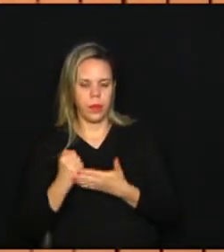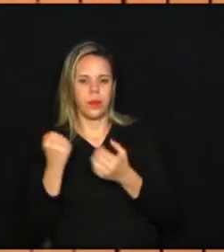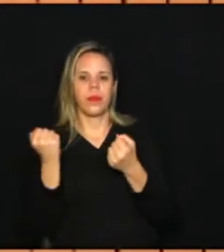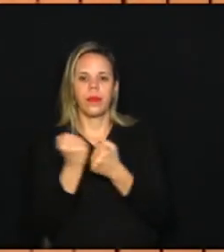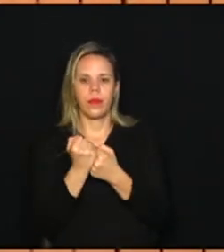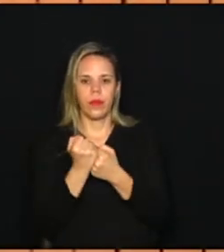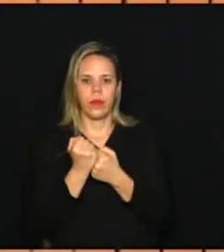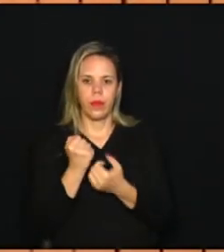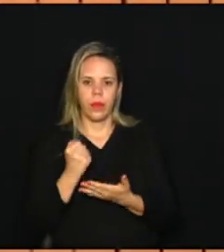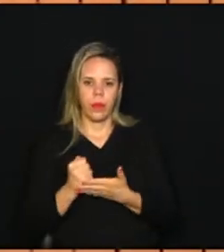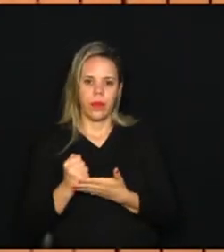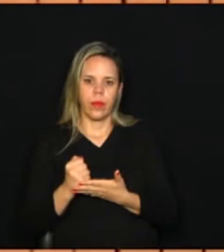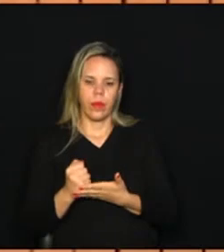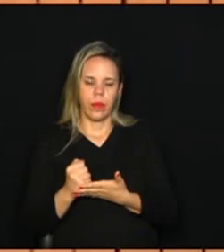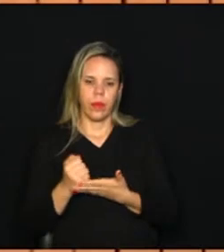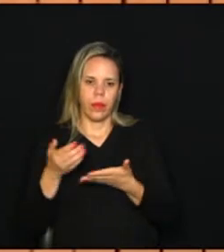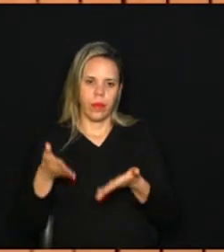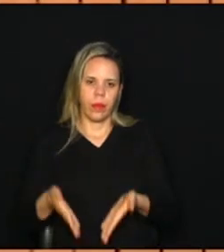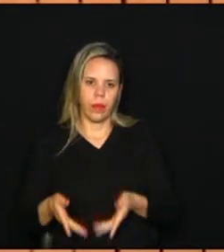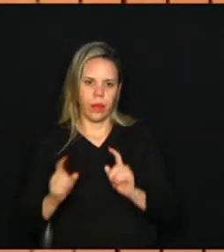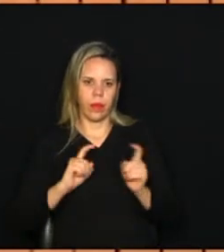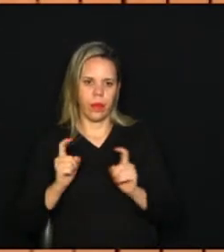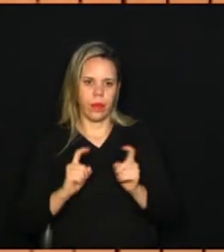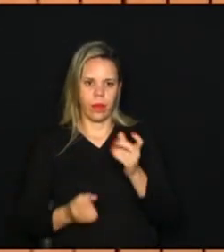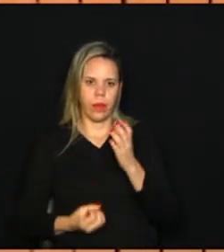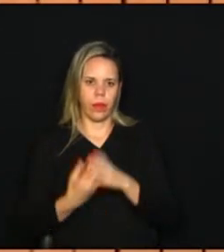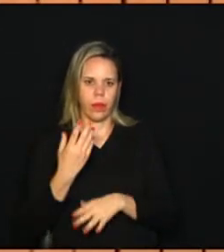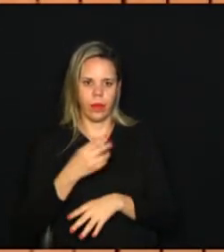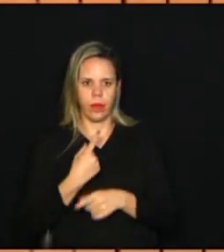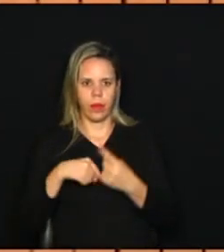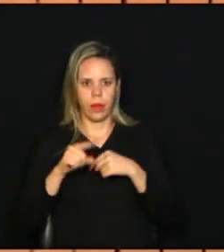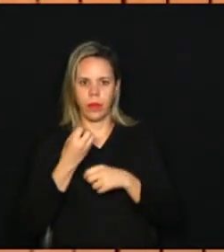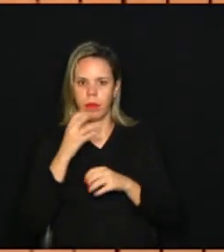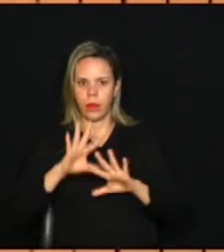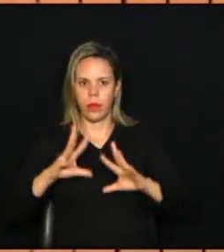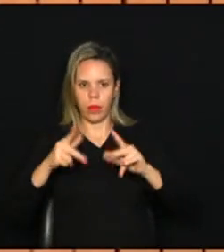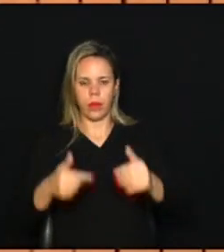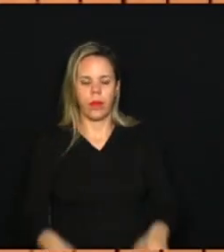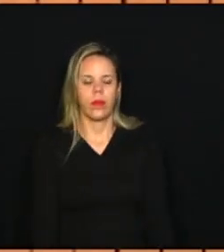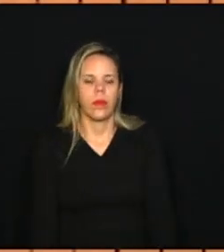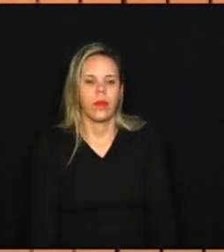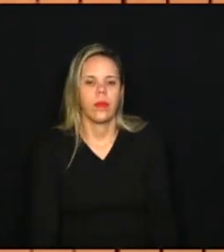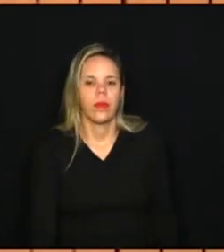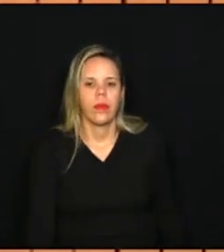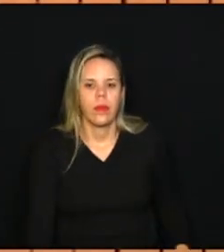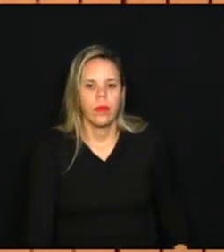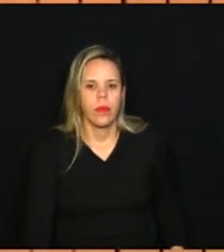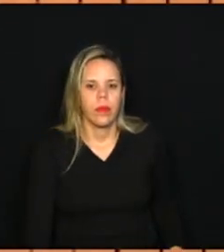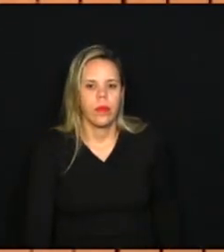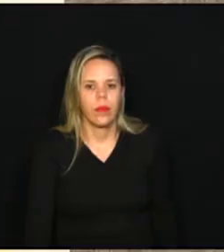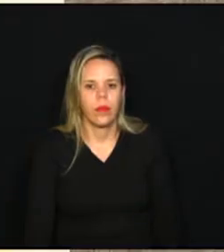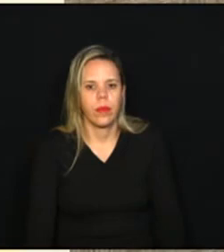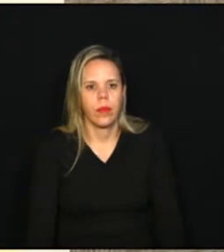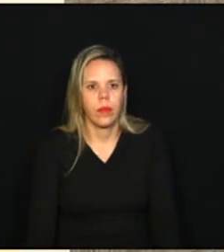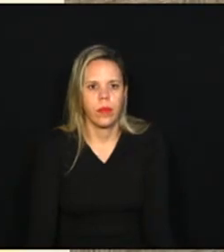nos ajudaram para que essa nossa reunião tivesse êxito. Muito obrigado e uma boa tarde a todos.